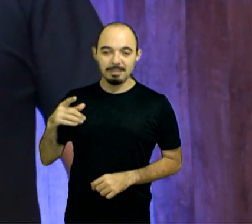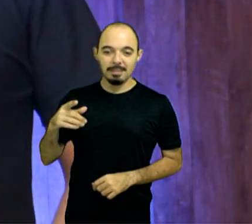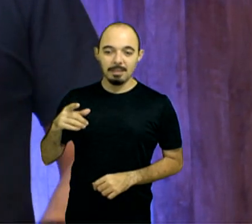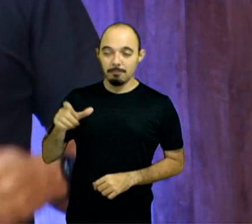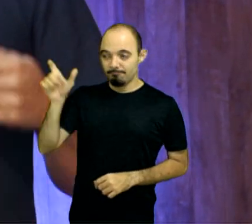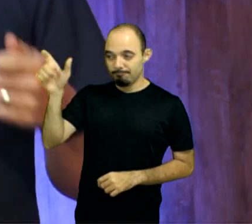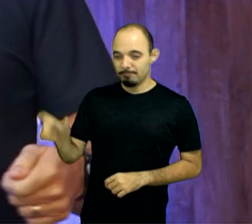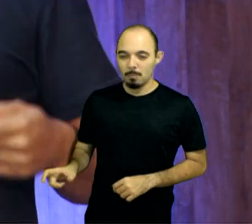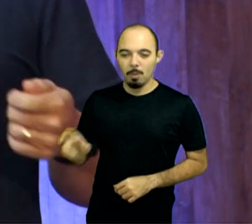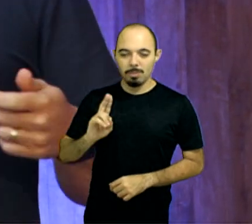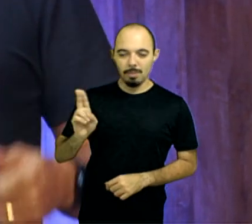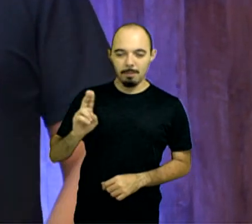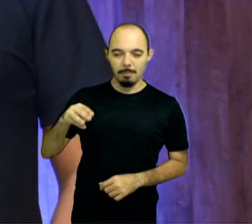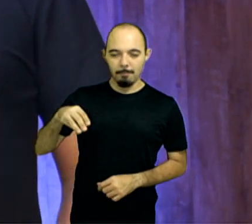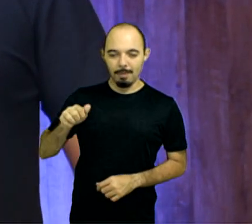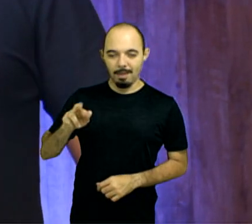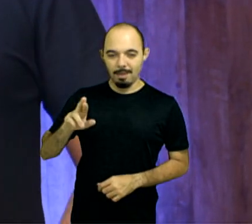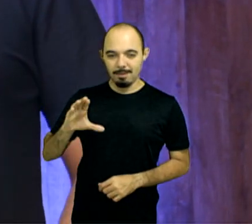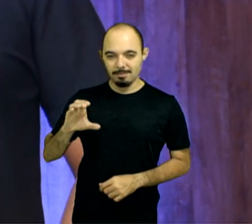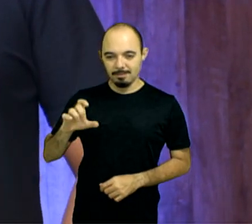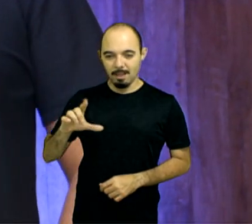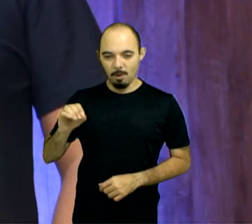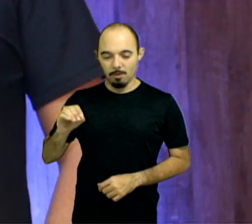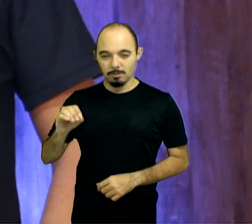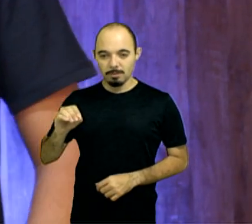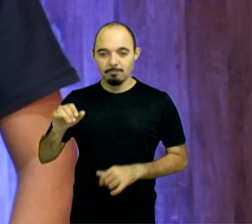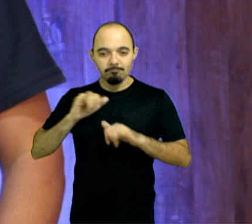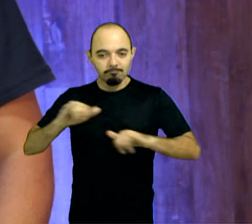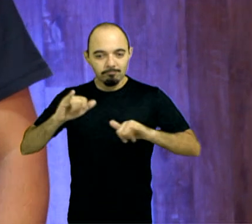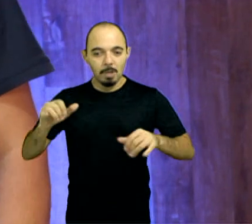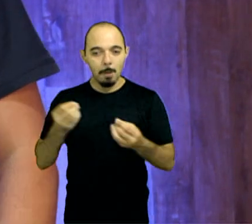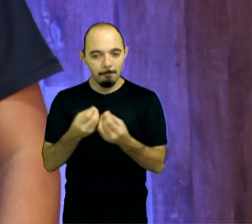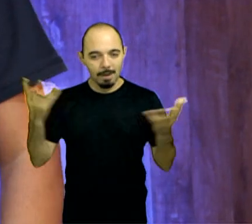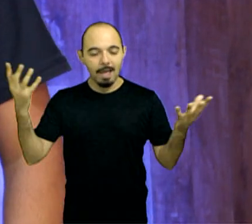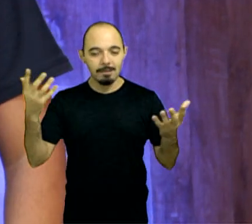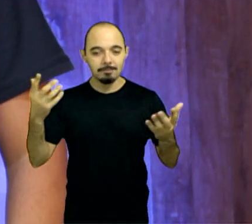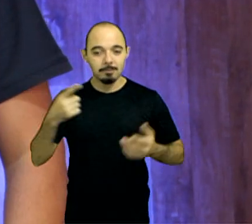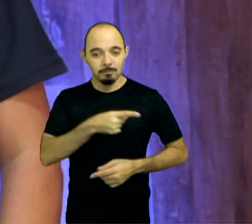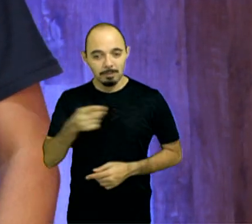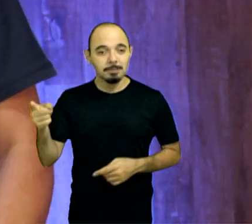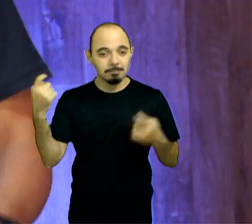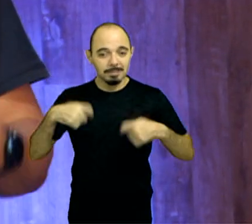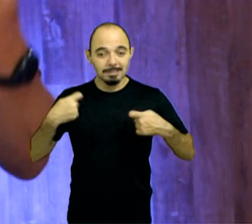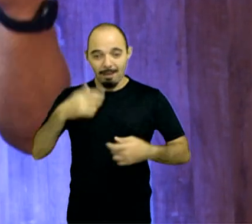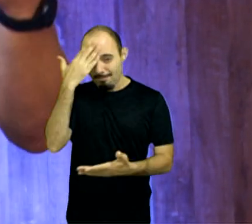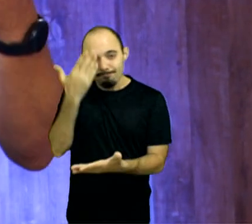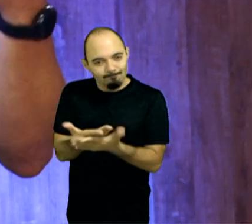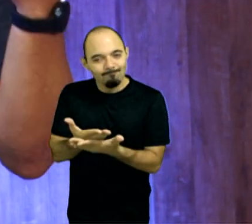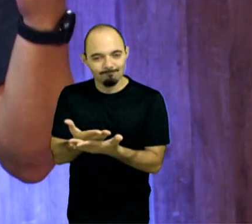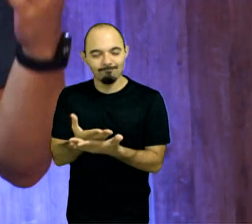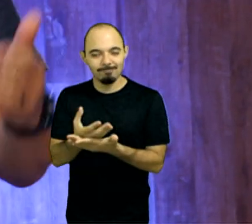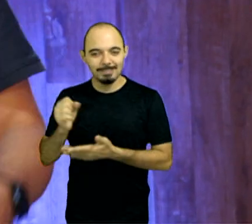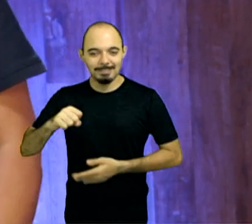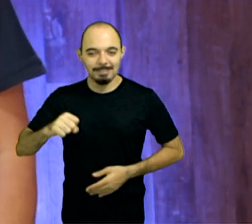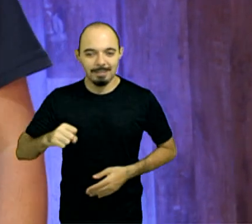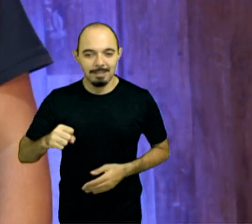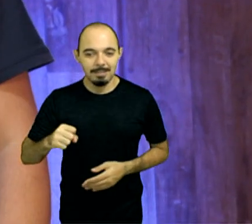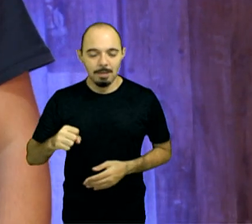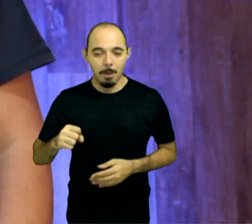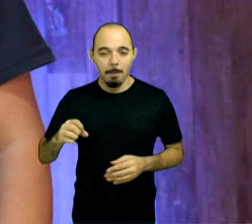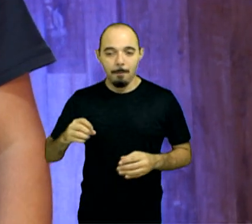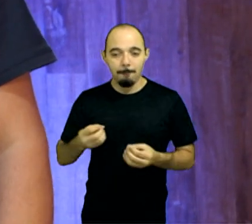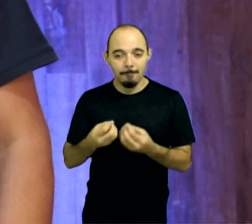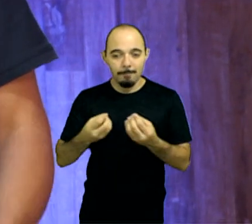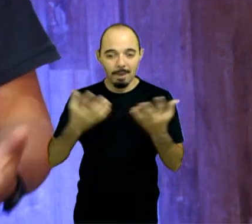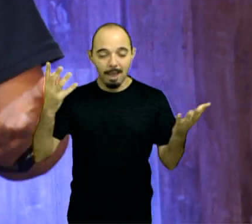aí ele fala assim: você tem que crer que vai acontecer os teus. E o meu aconteceu quando eu não esperava. Eu brinco com o pessoal da igreja de quarta-feira jogando bola